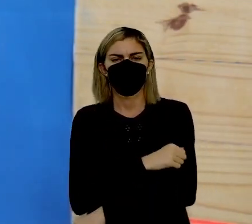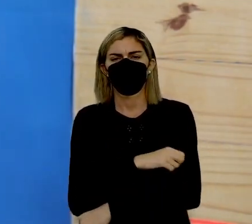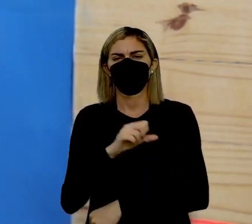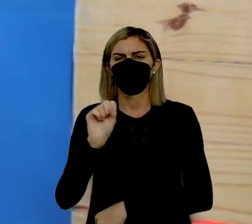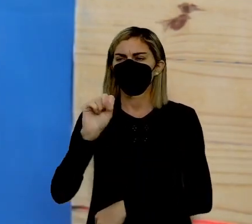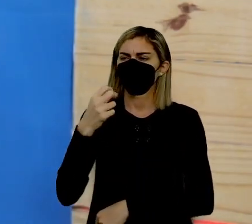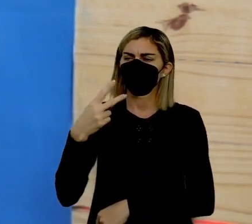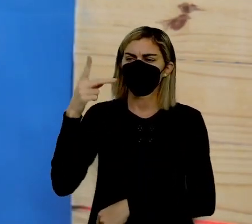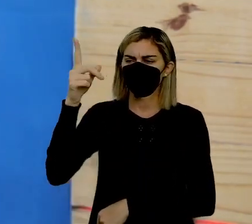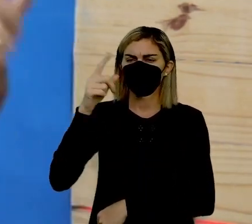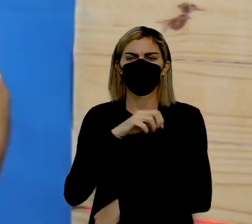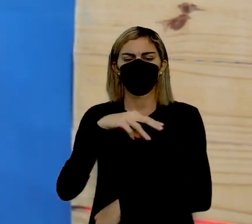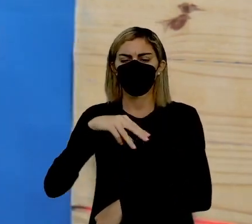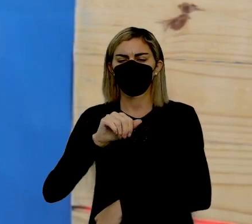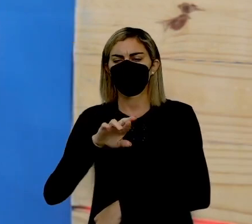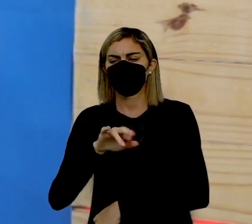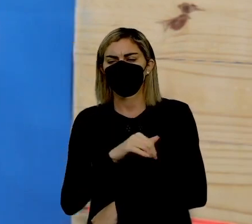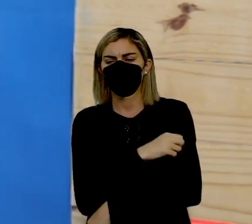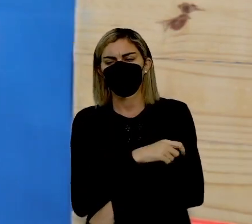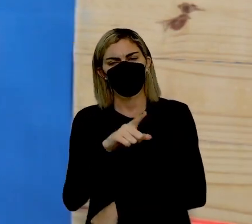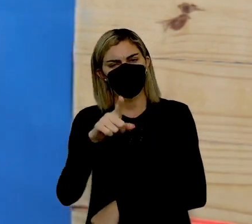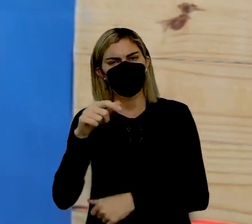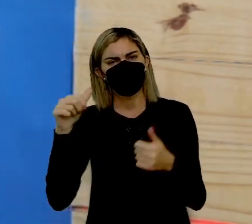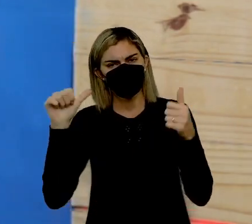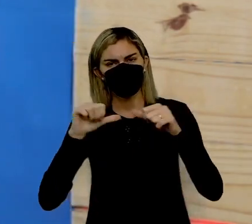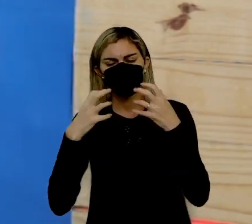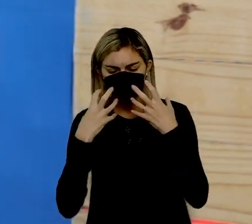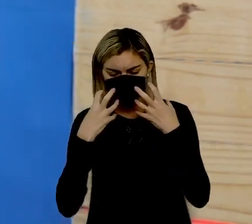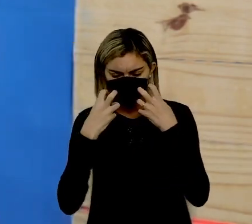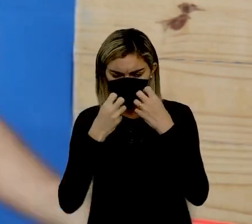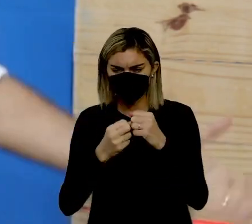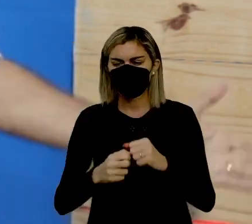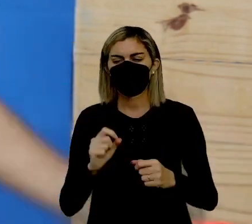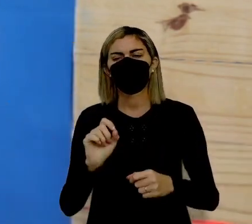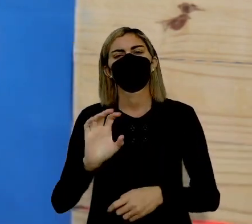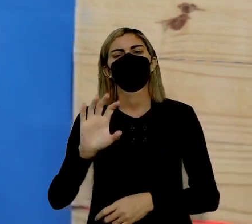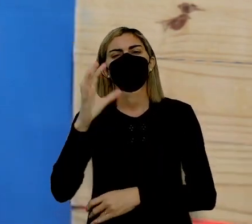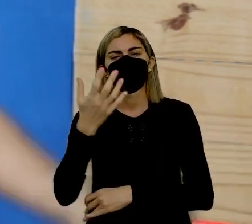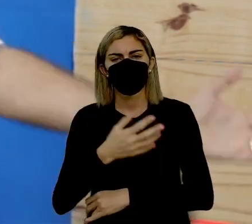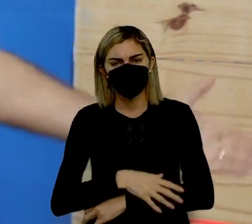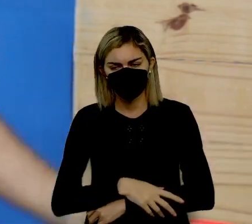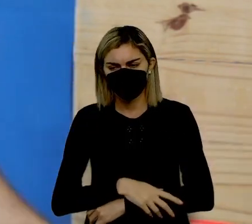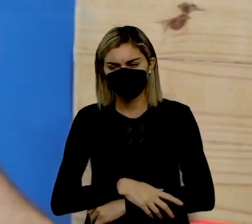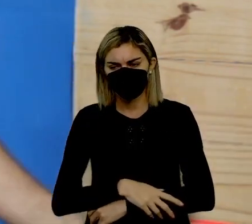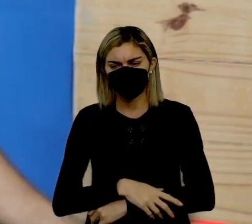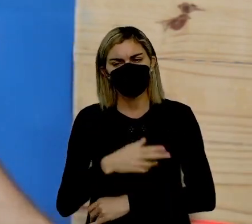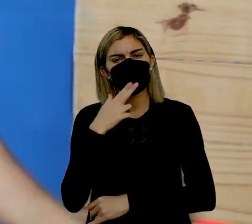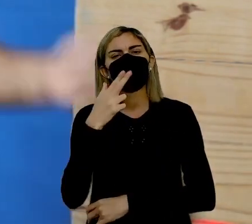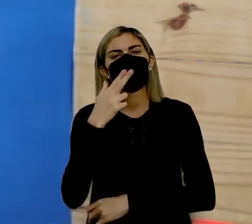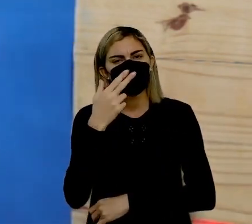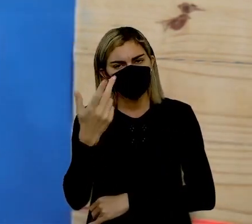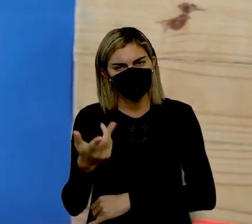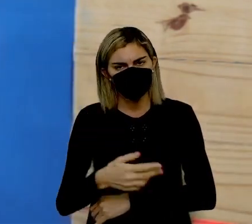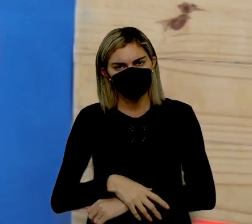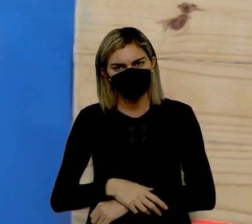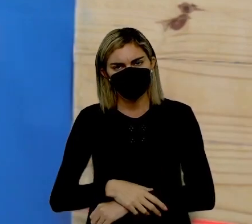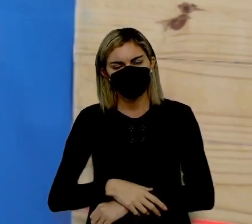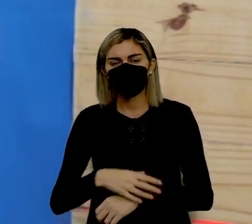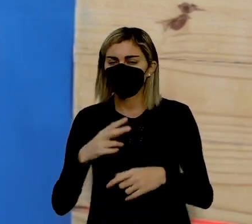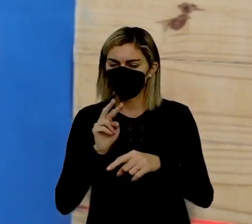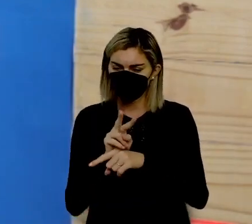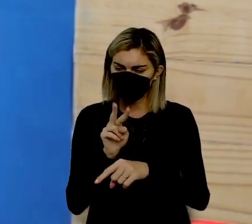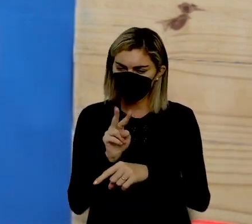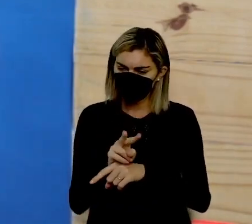no Marista. Tu tá acabado, bicho. Droga, foi o que eu? Tá acabado. Fumaça muito. Então, quando fala